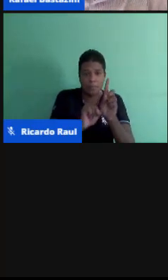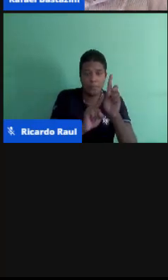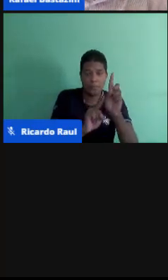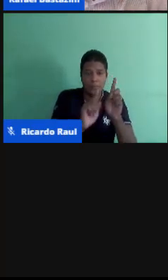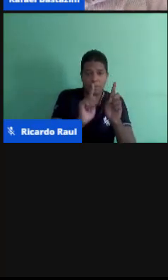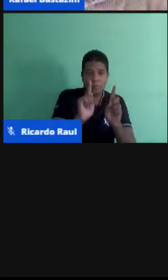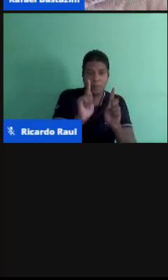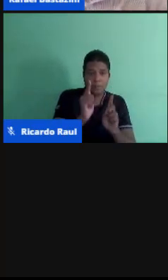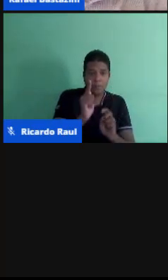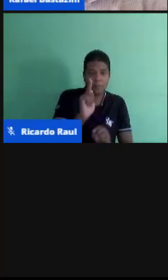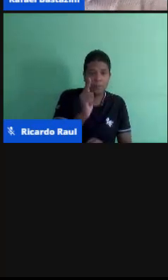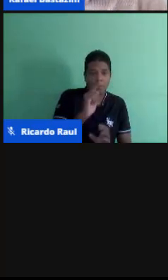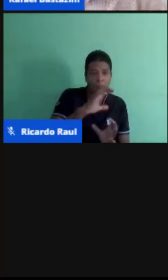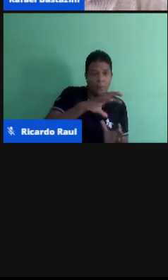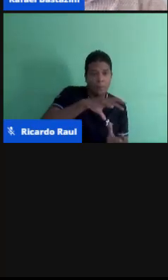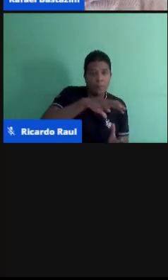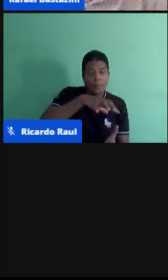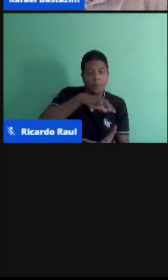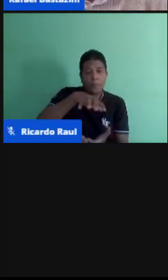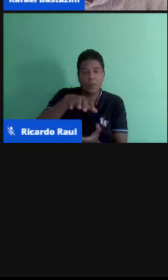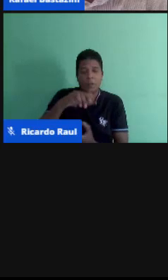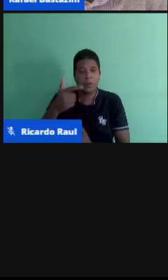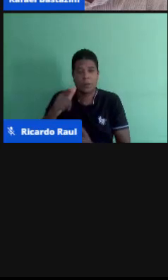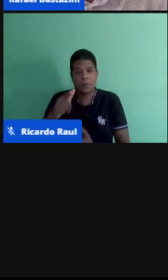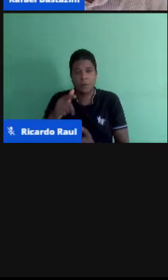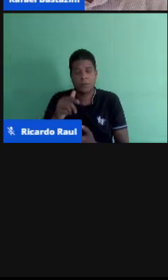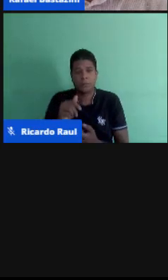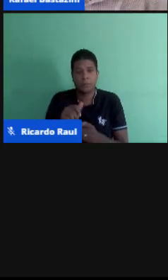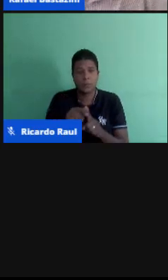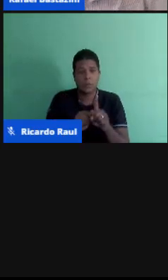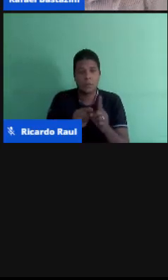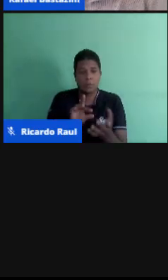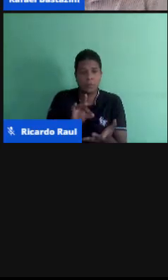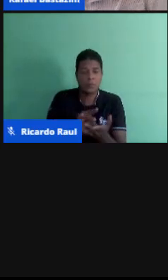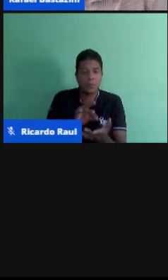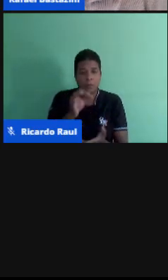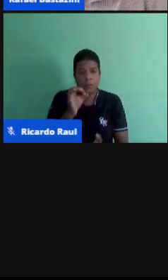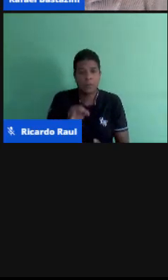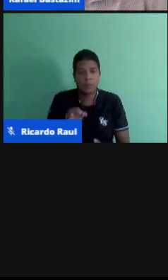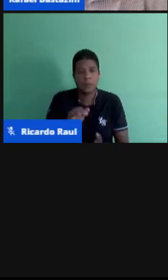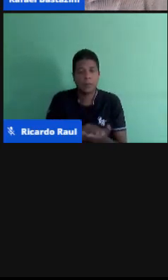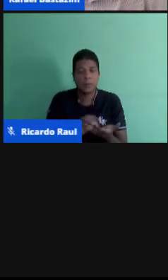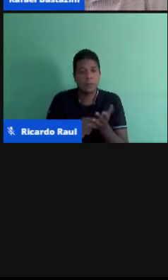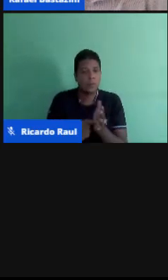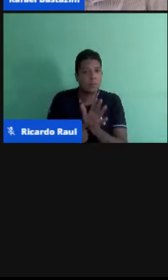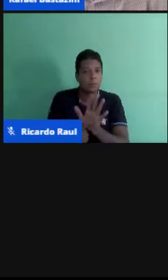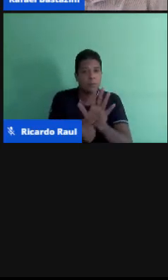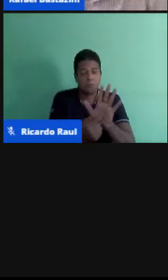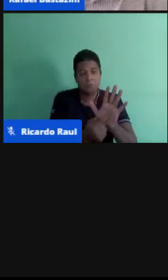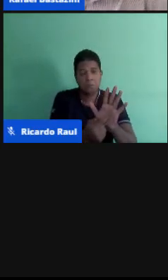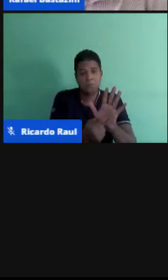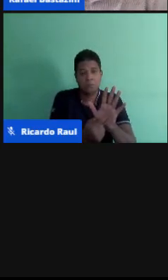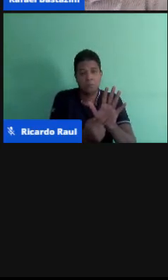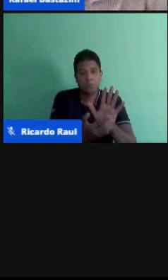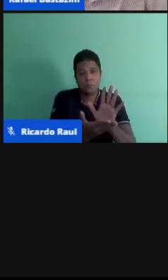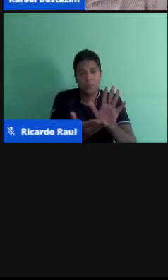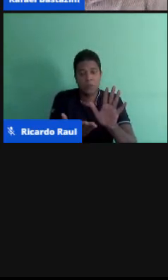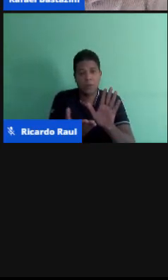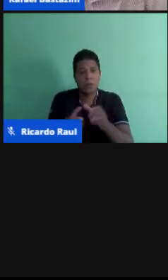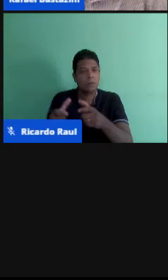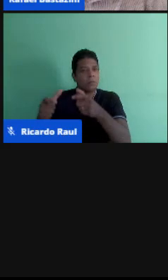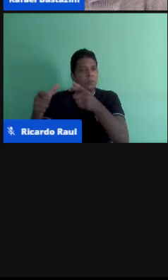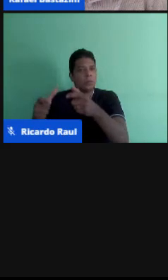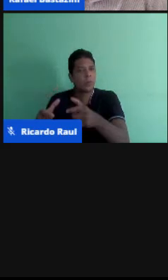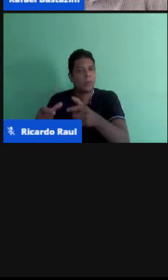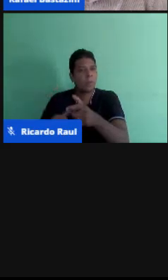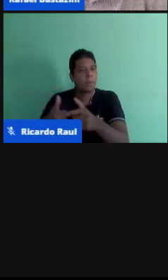também, porque não tem a escala cartográfica presente, da representação. Então, assim, a localização acho